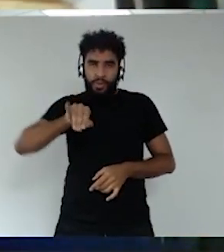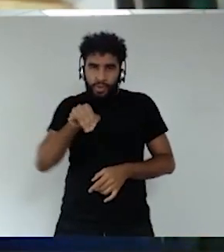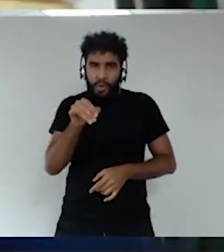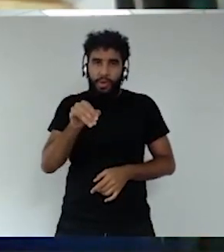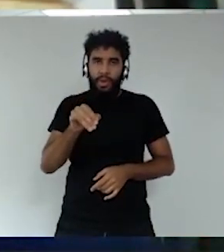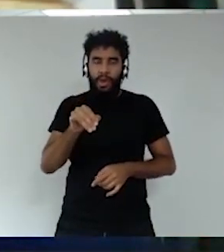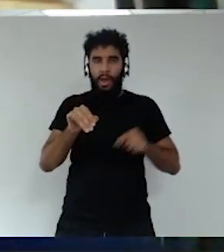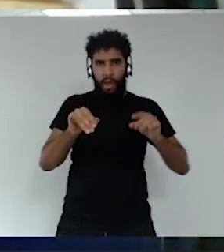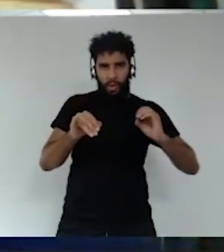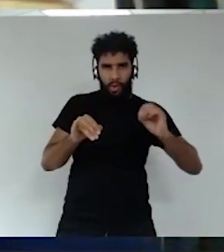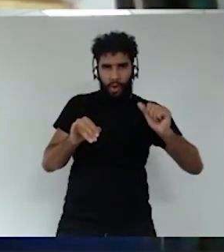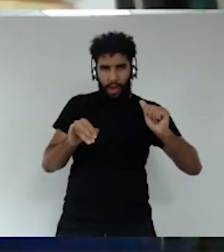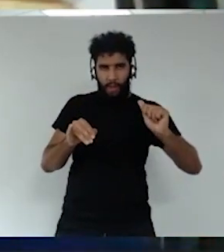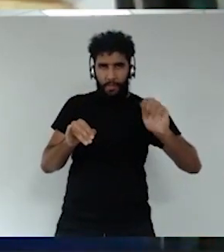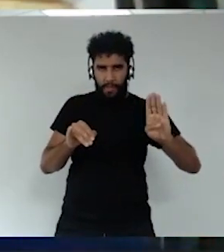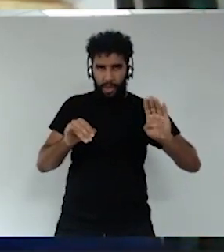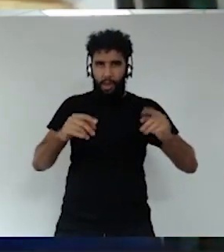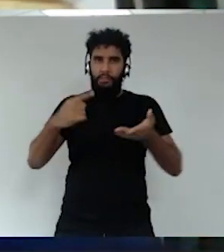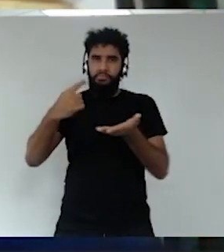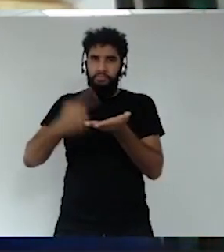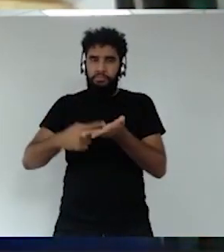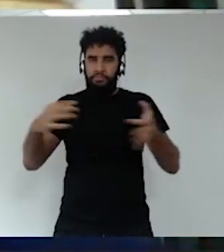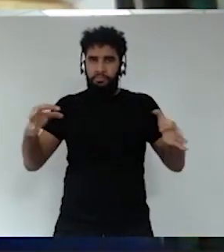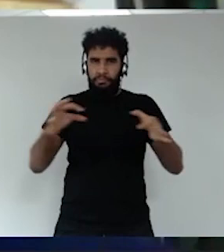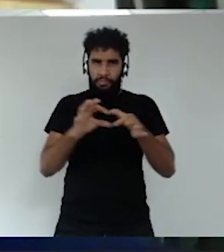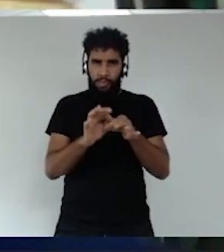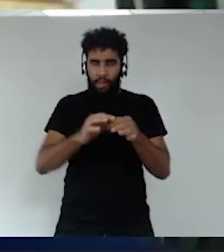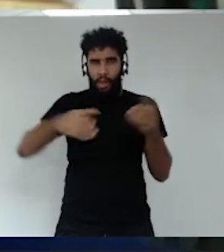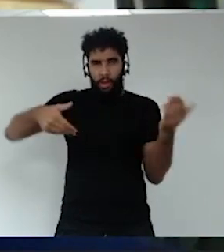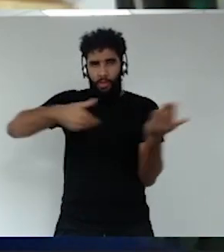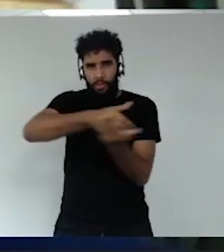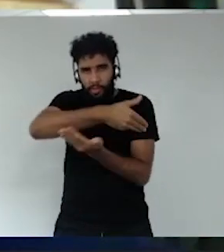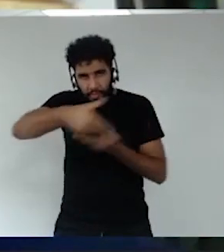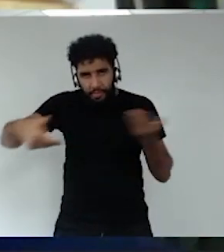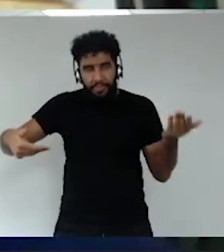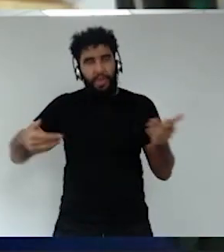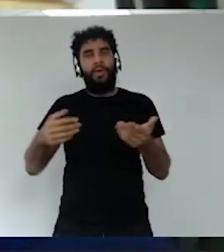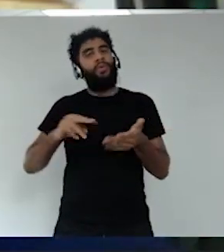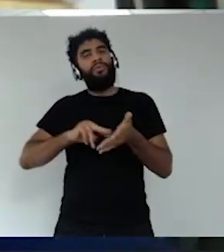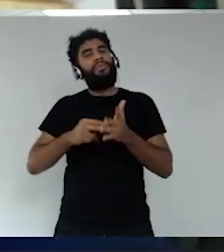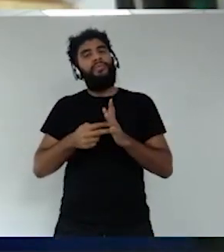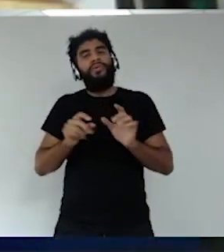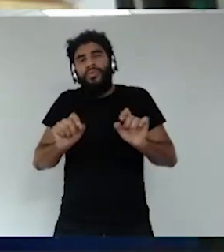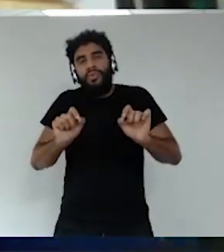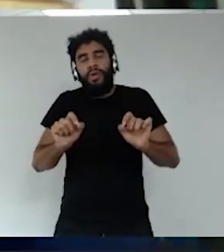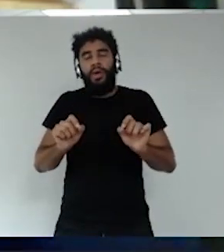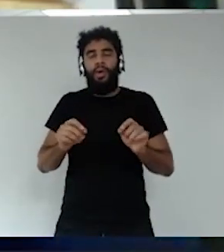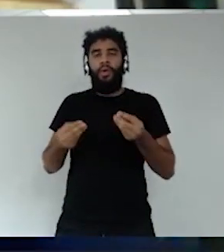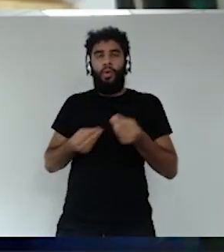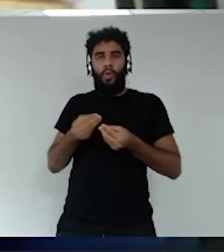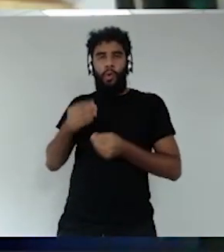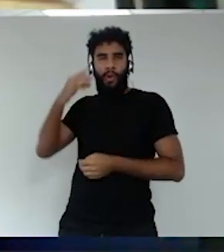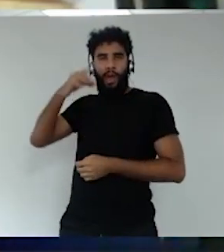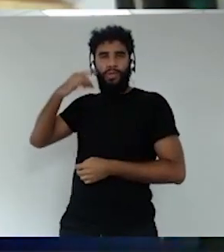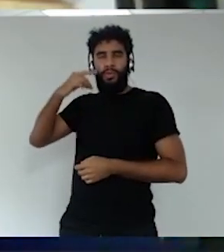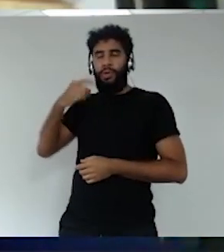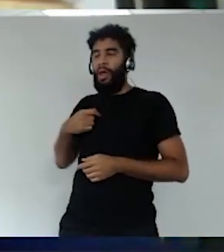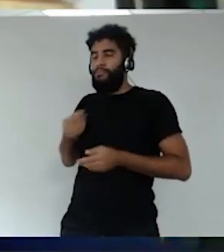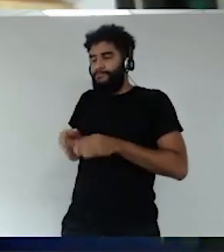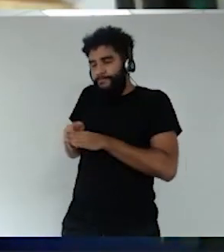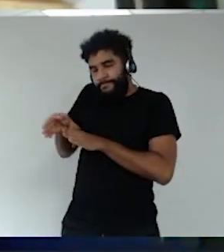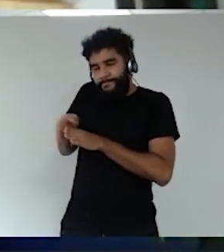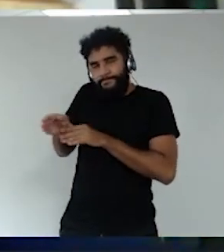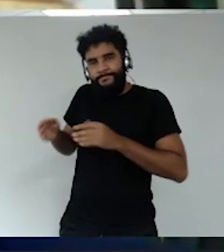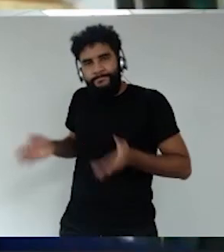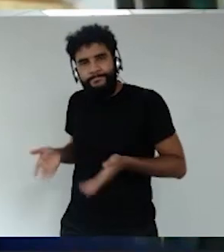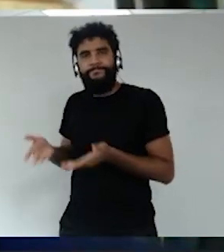recentemente, firmando um acordo de colaboração no sentido de capacitar advogados a atuarem